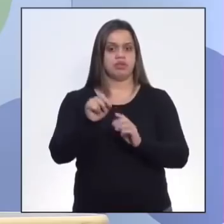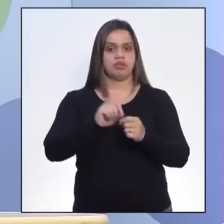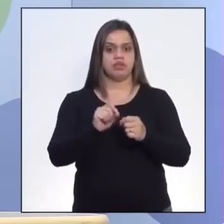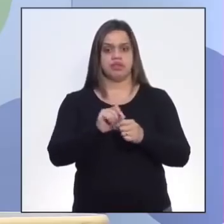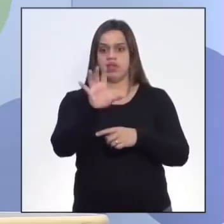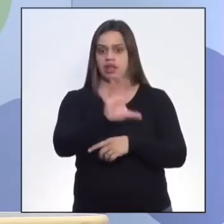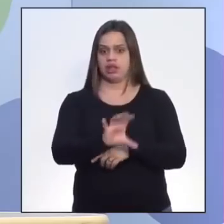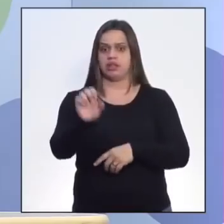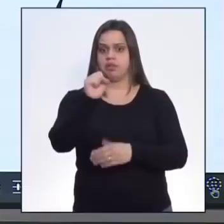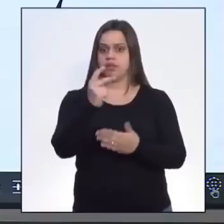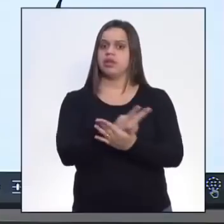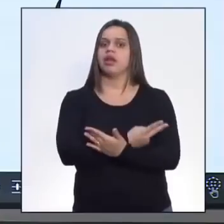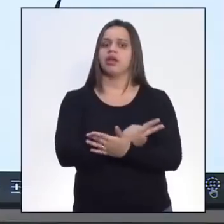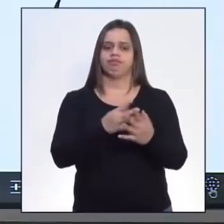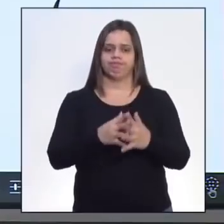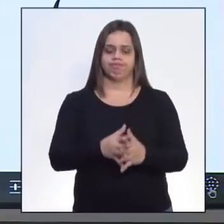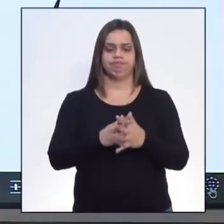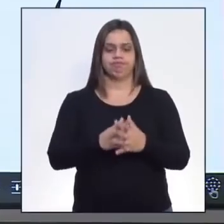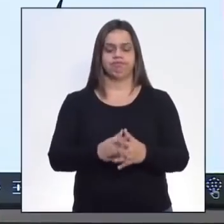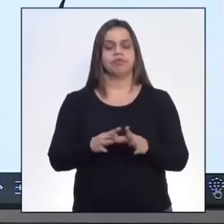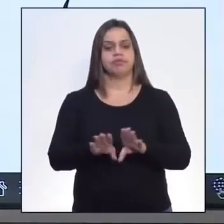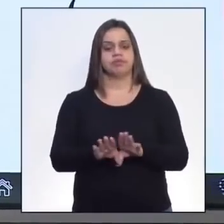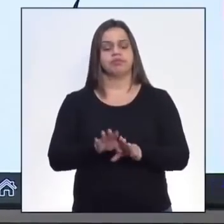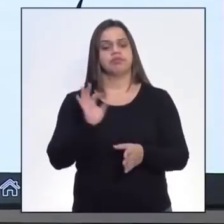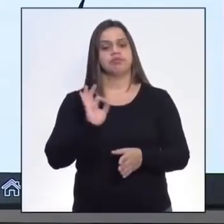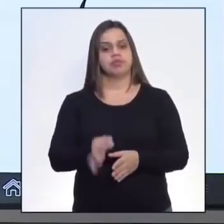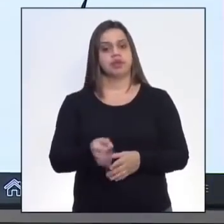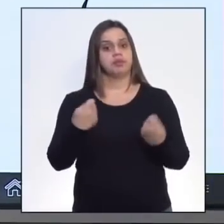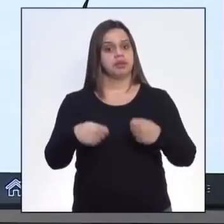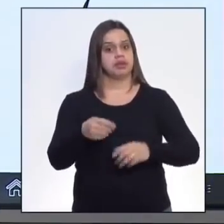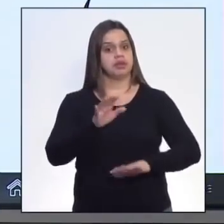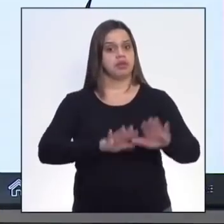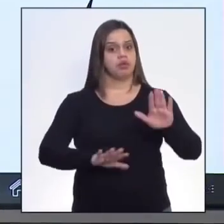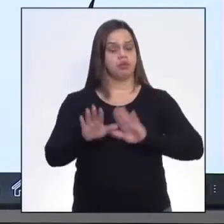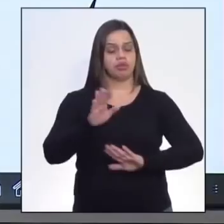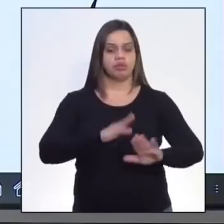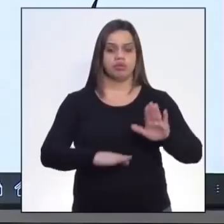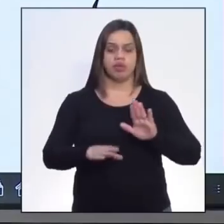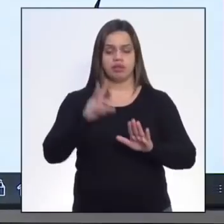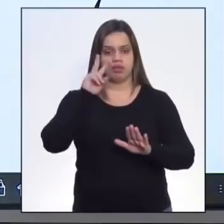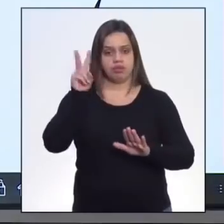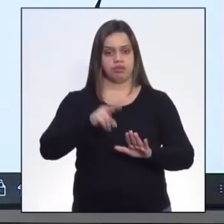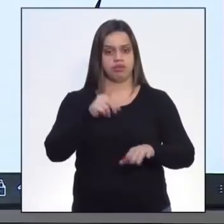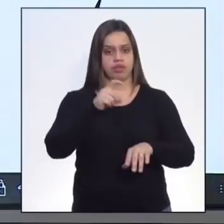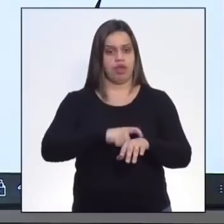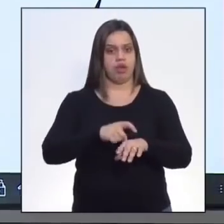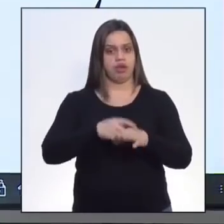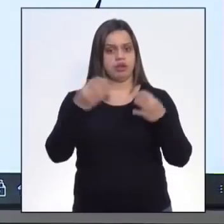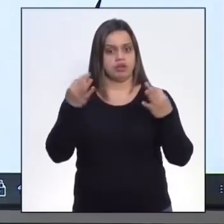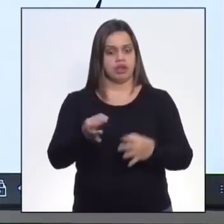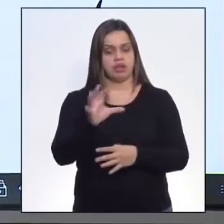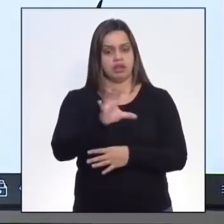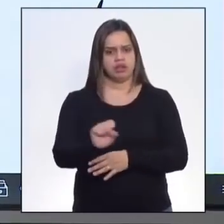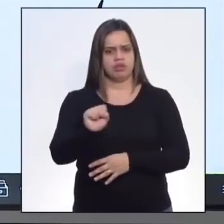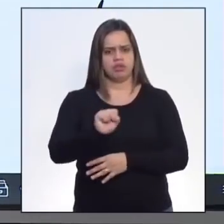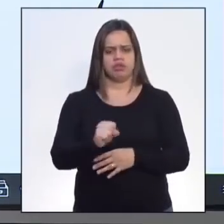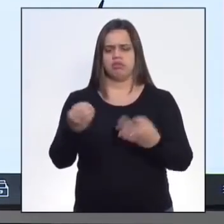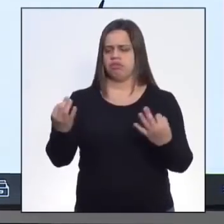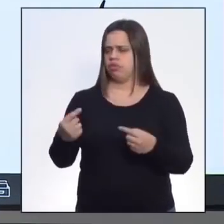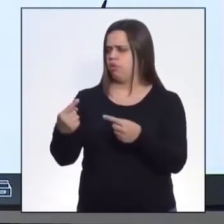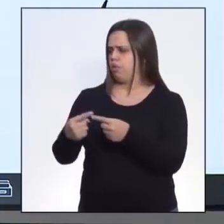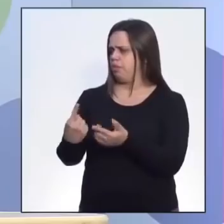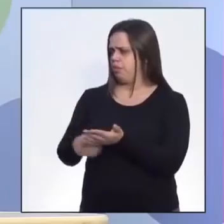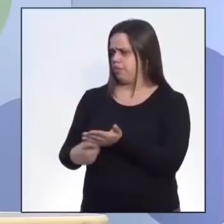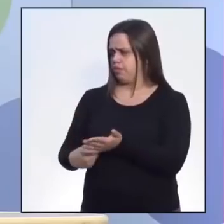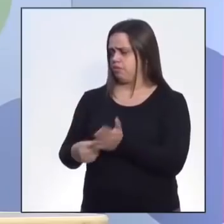né? Exatamente, gente. Então, precisa tomar muito cuidado com isso, combinado? Acho que deu para esclarecer, não deu,